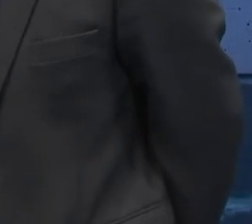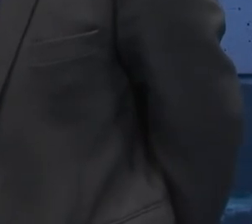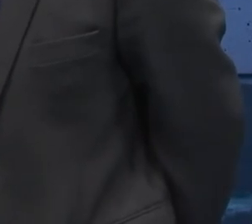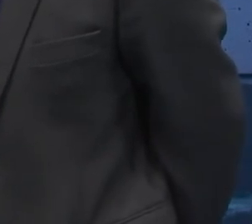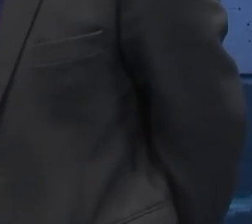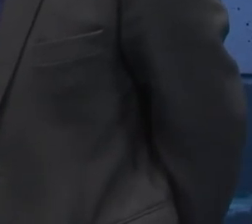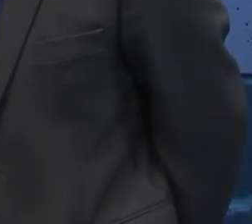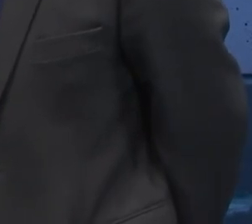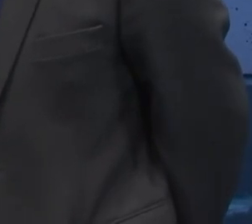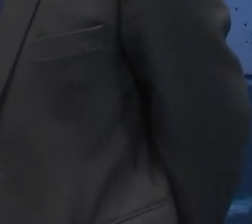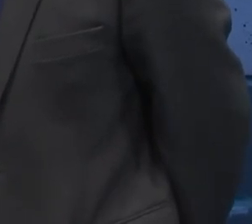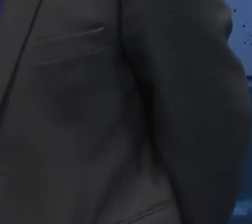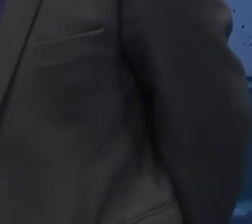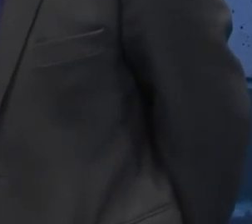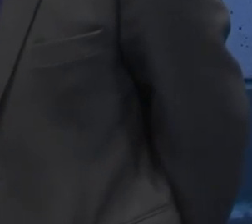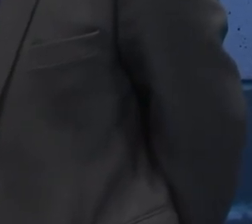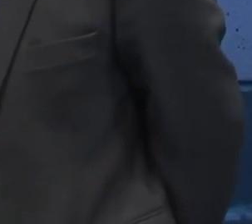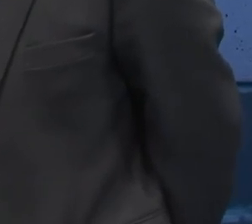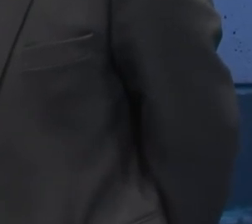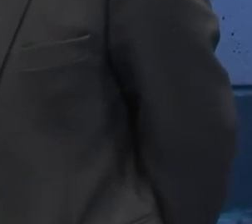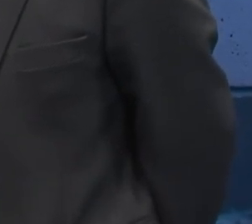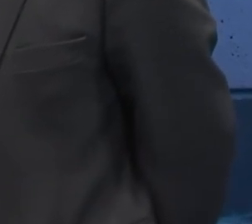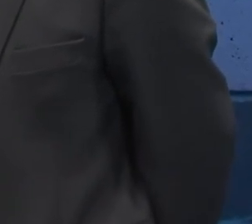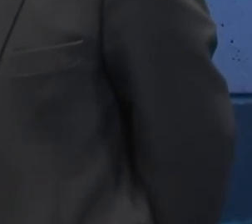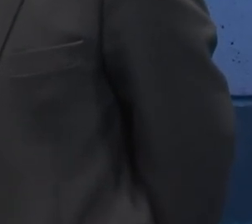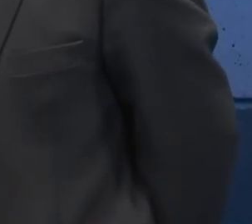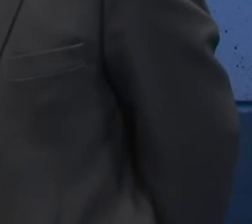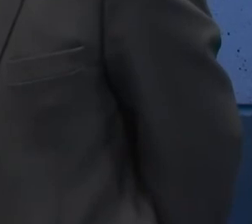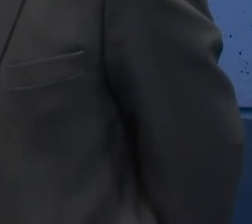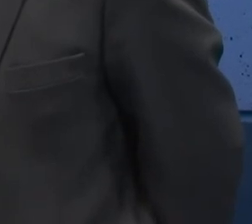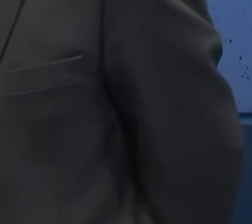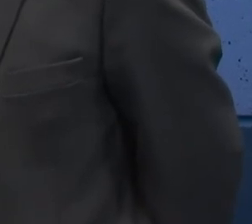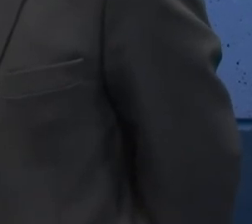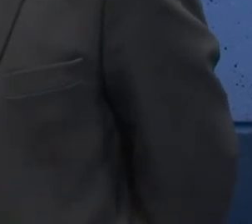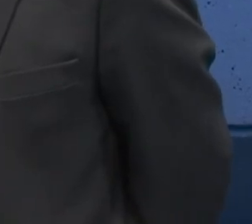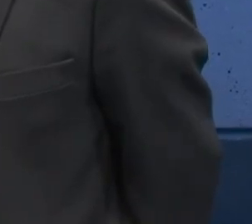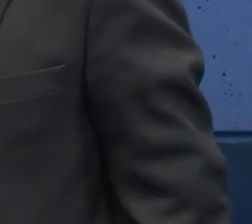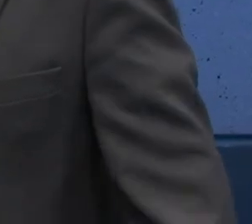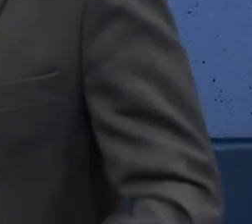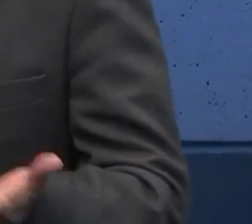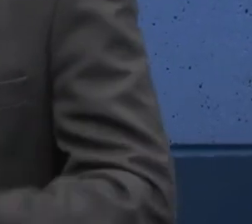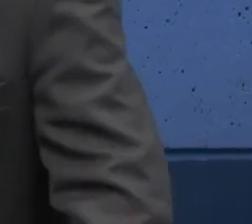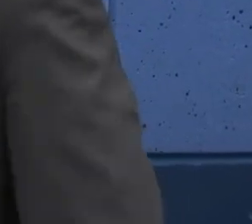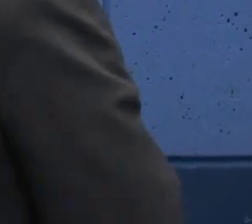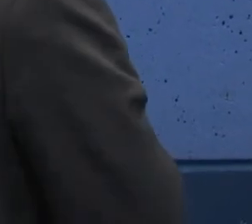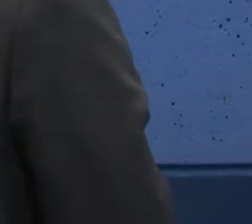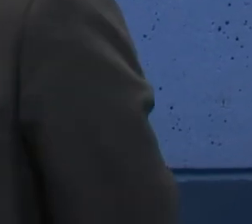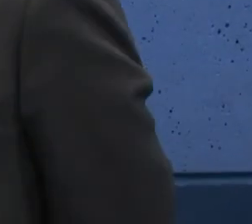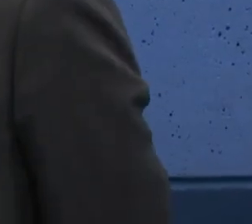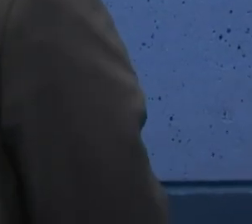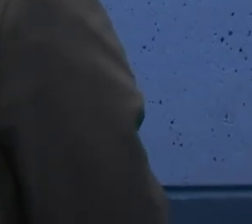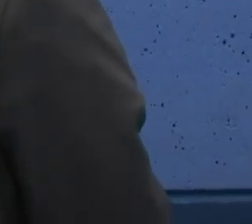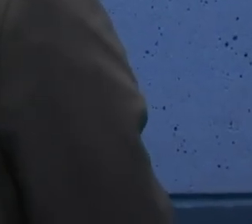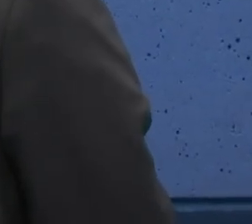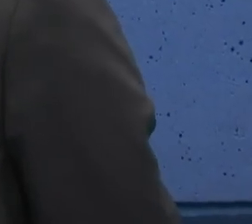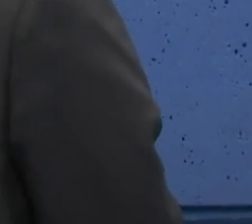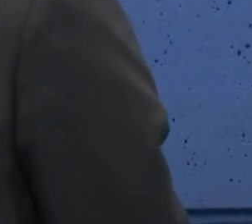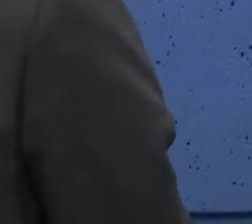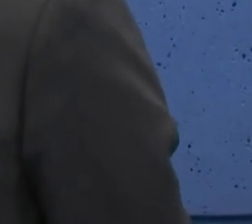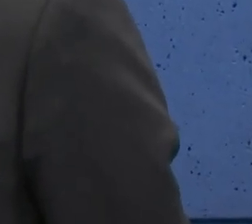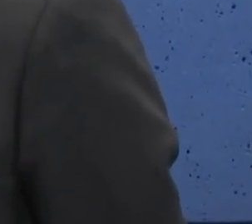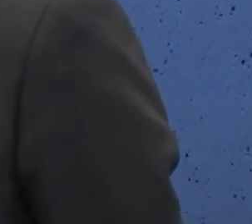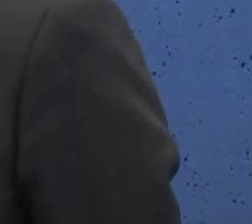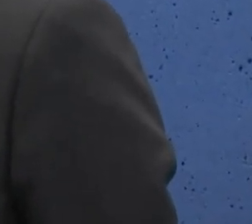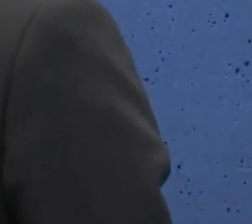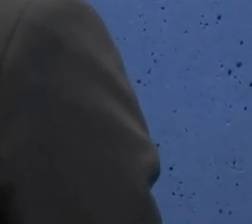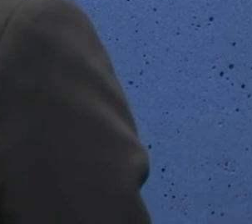Gostaria que o senhor falasse um pouco da importância de debater esse assunto aqui na casa. Eu acho que trazer uma referência como é a Escola Tiquira